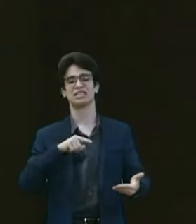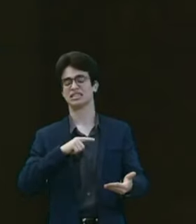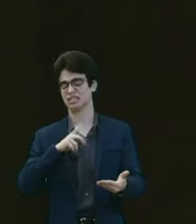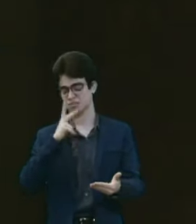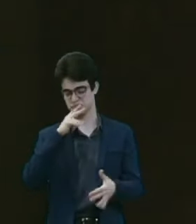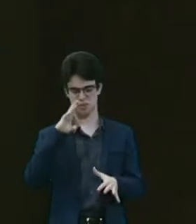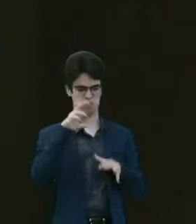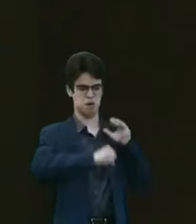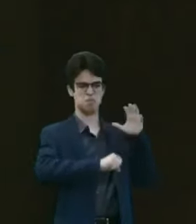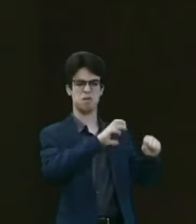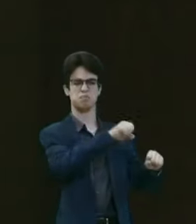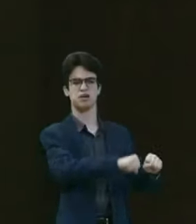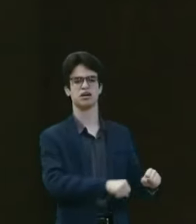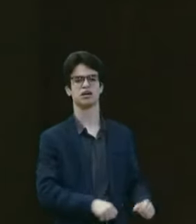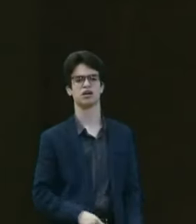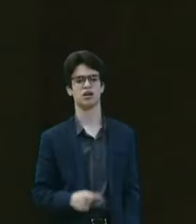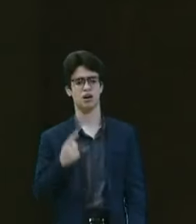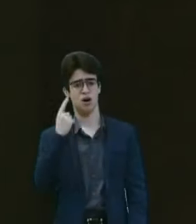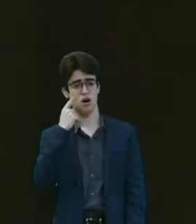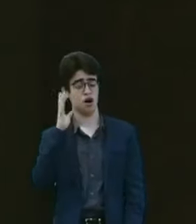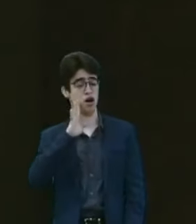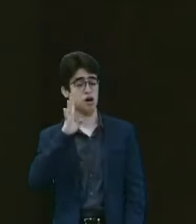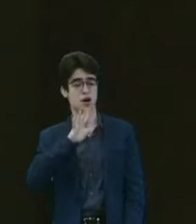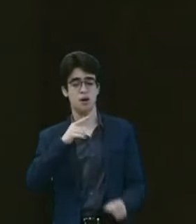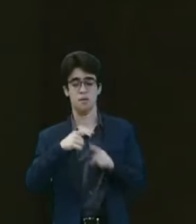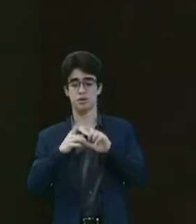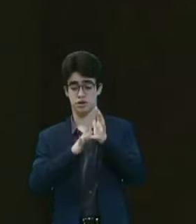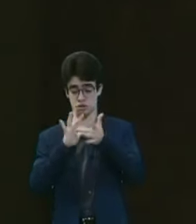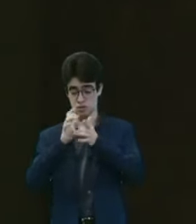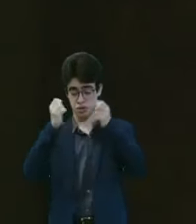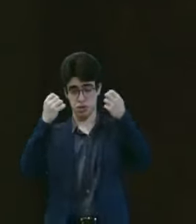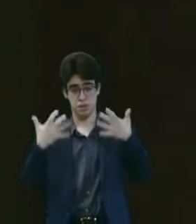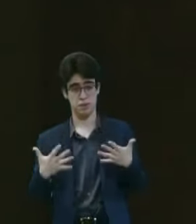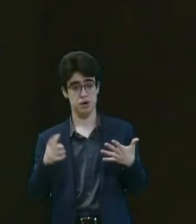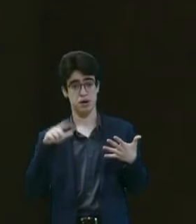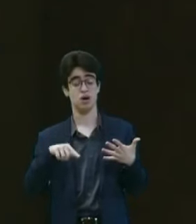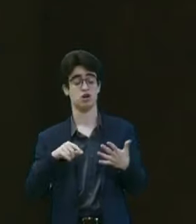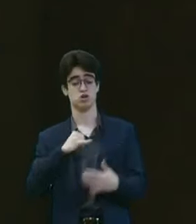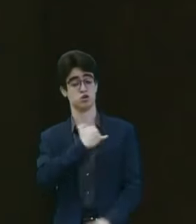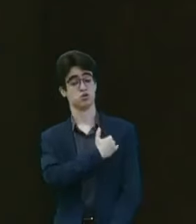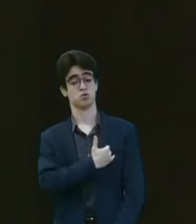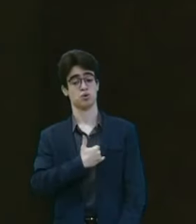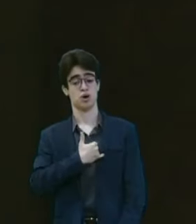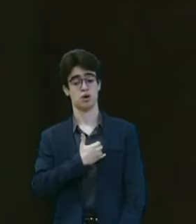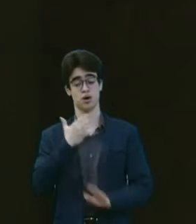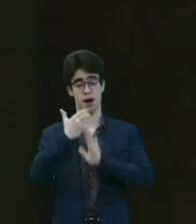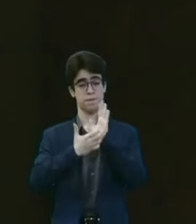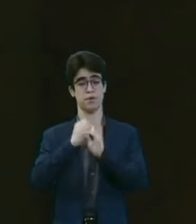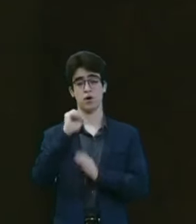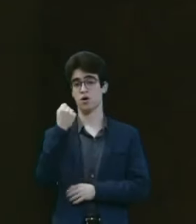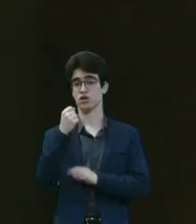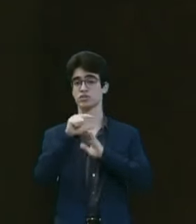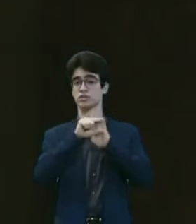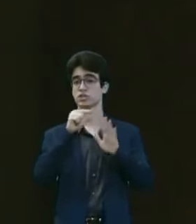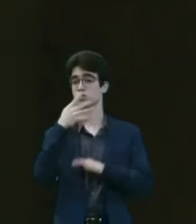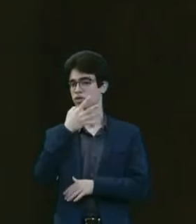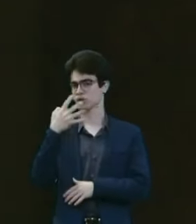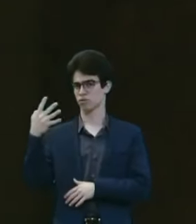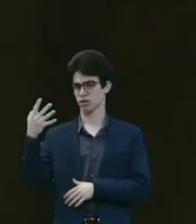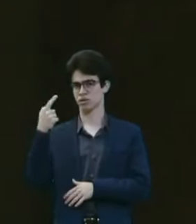E olha que interessante, Jesus falando a respeito desse conceito, em João 8, versículo